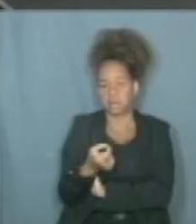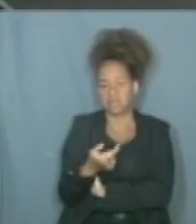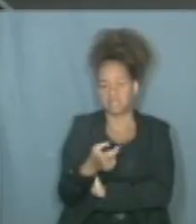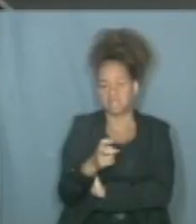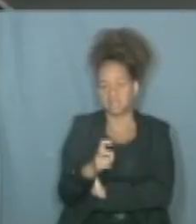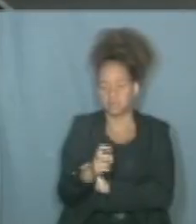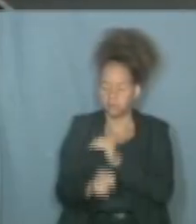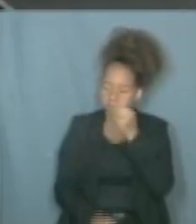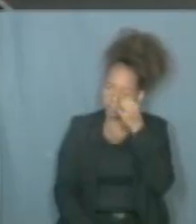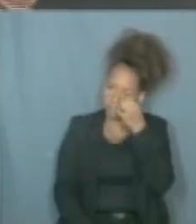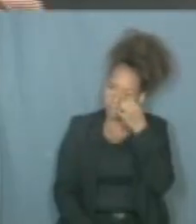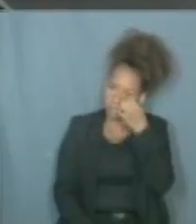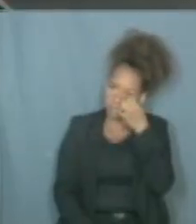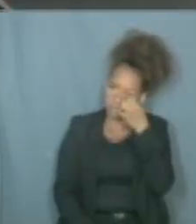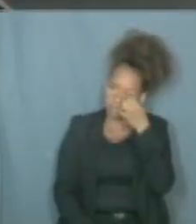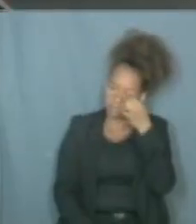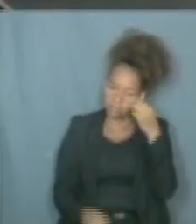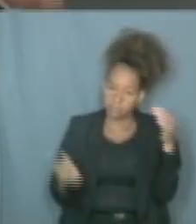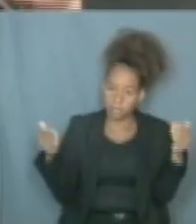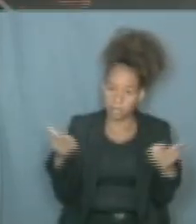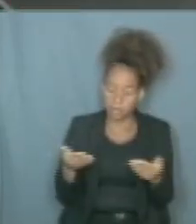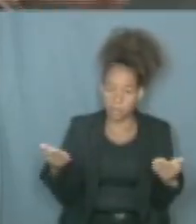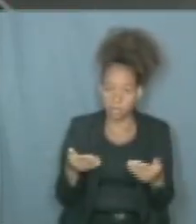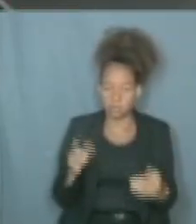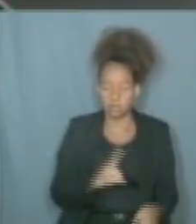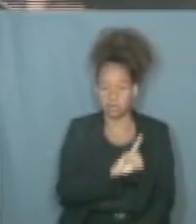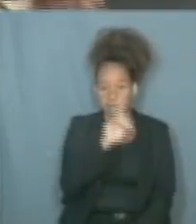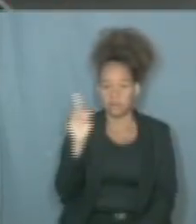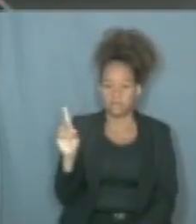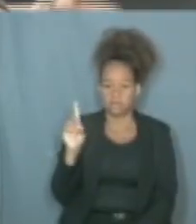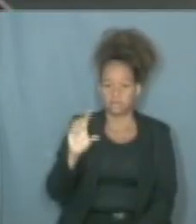2025, sendo que a gente está aqui no dia